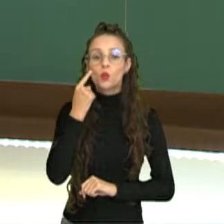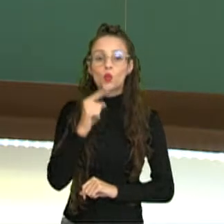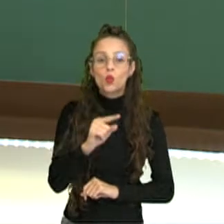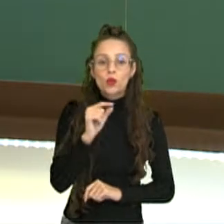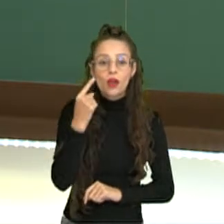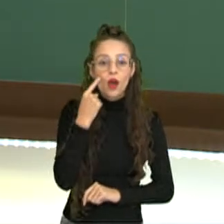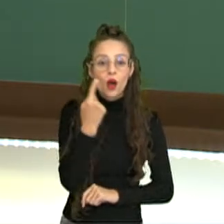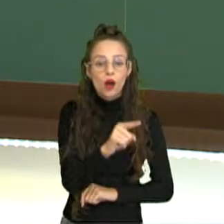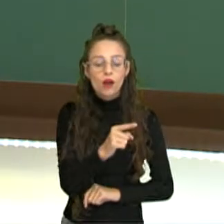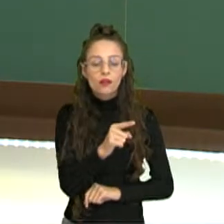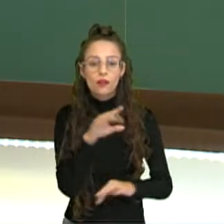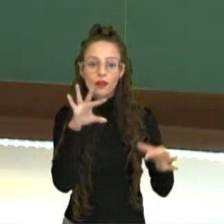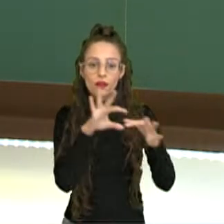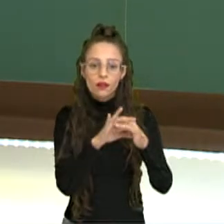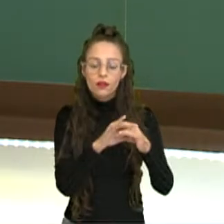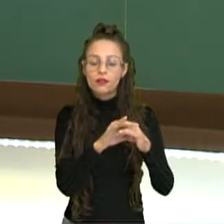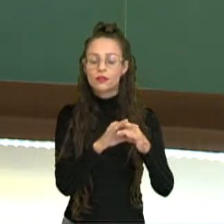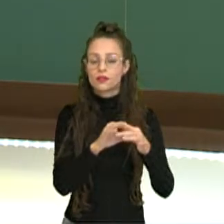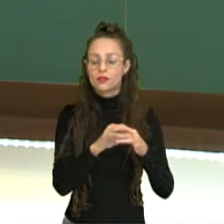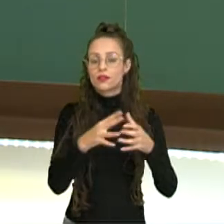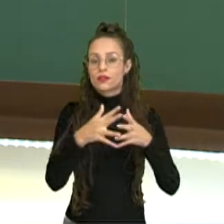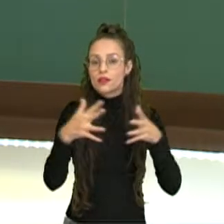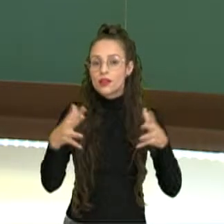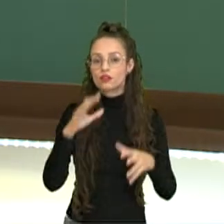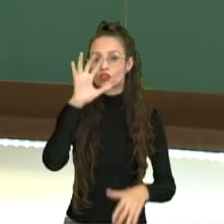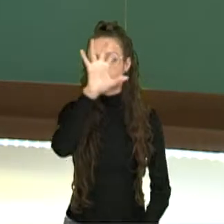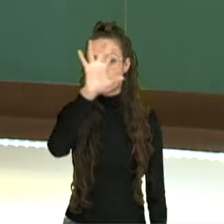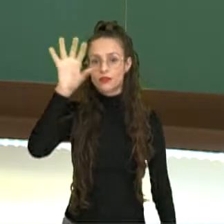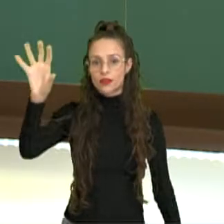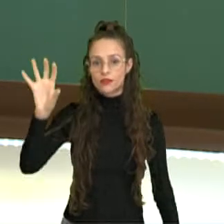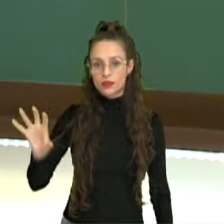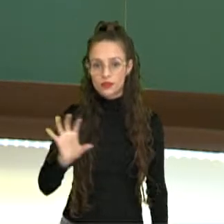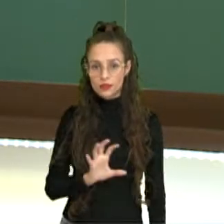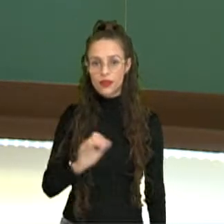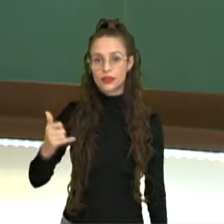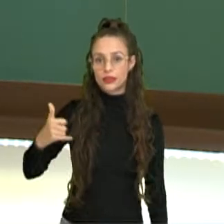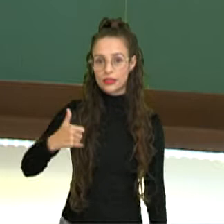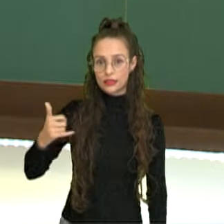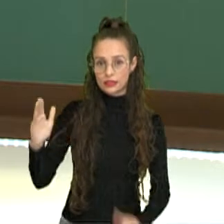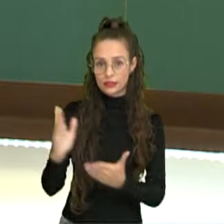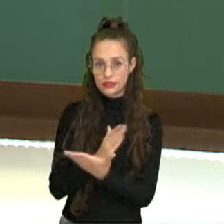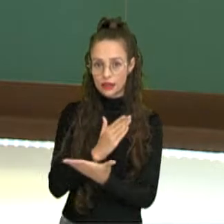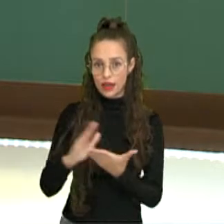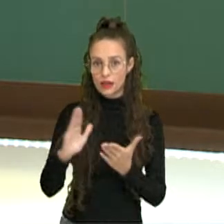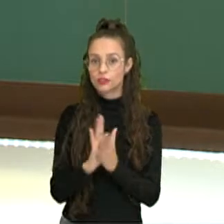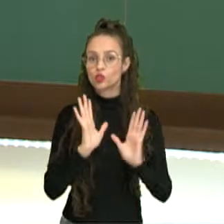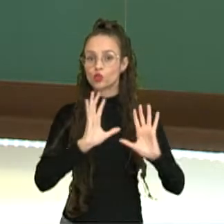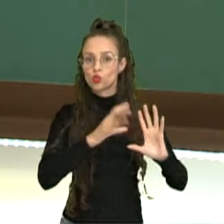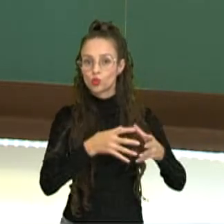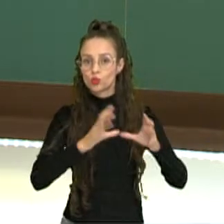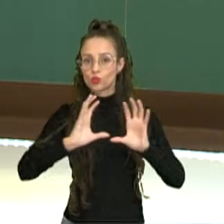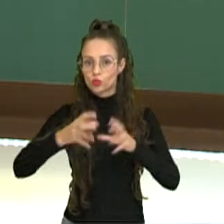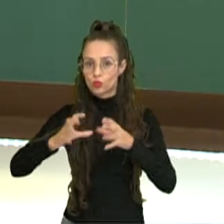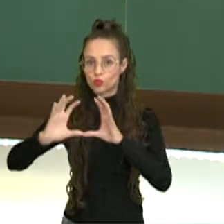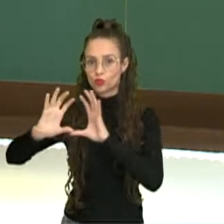diz, grandes regiões, situação do domicílio e grupos de idade. Eu destaquei aqui,